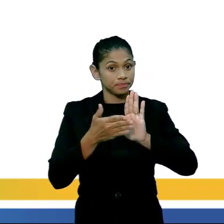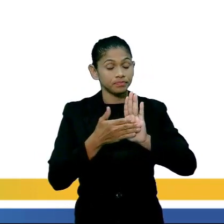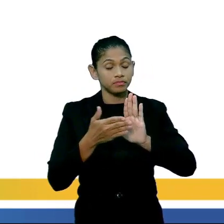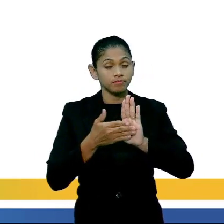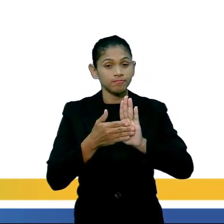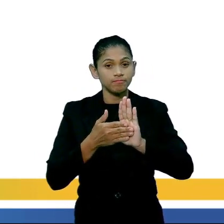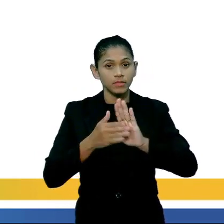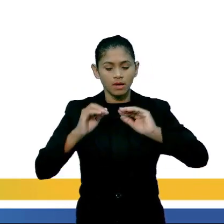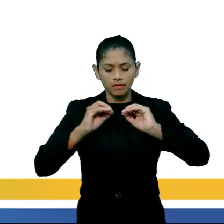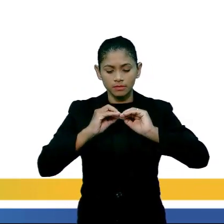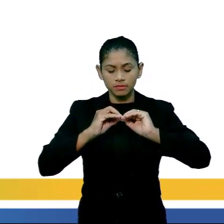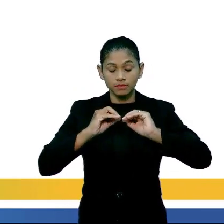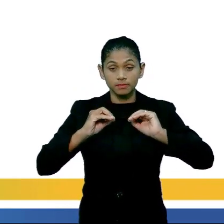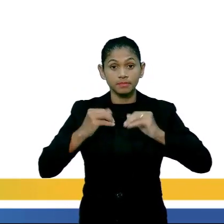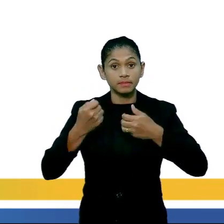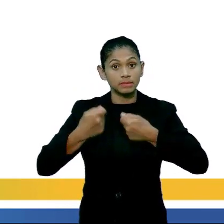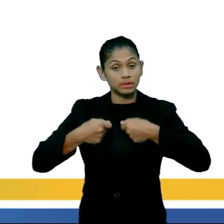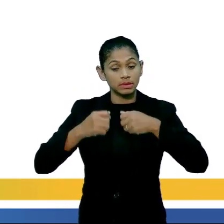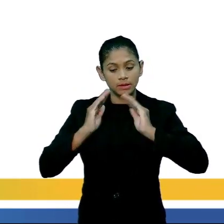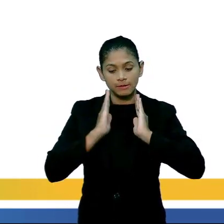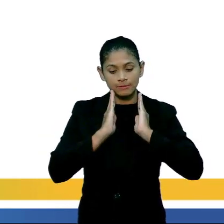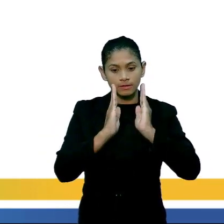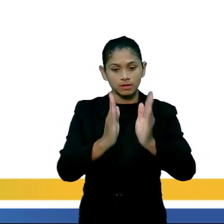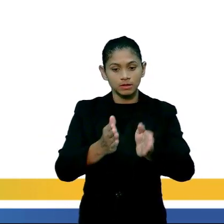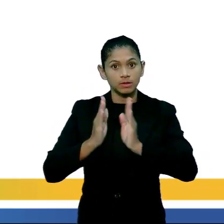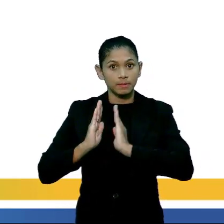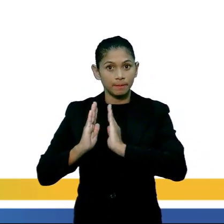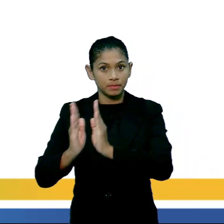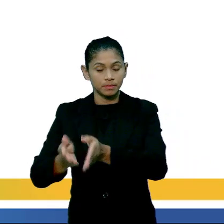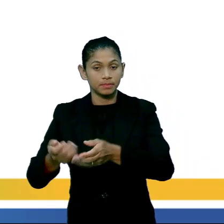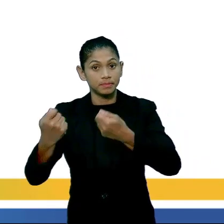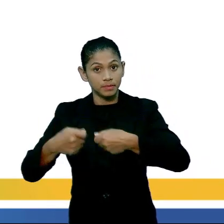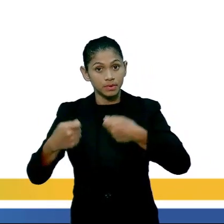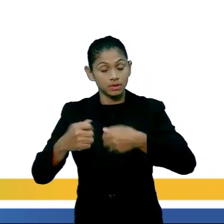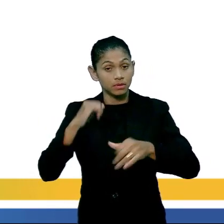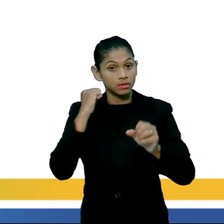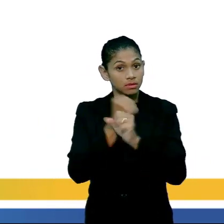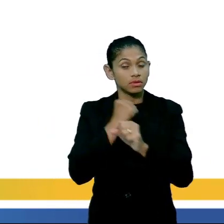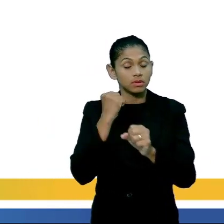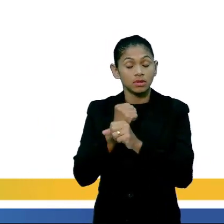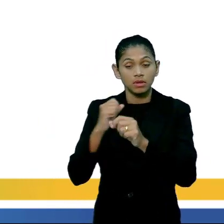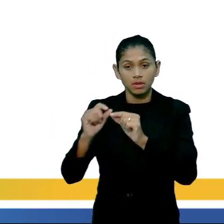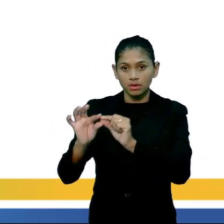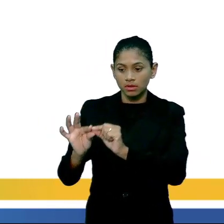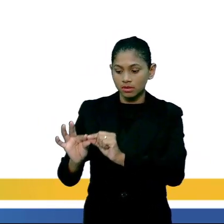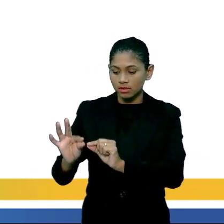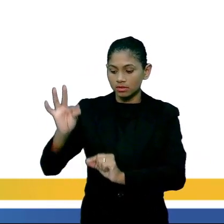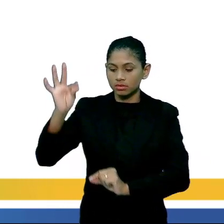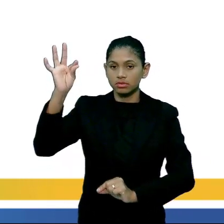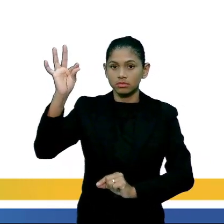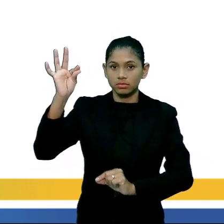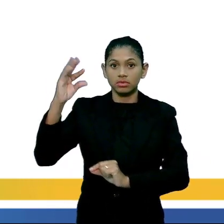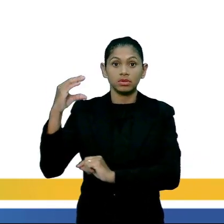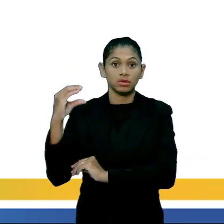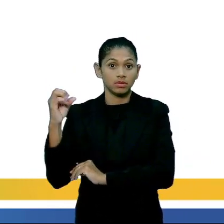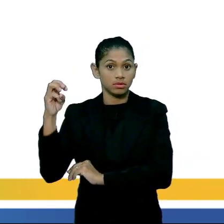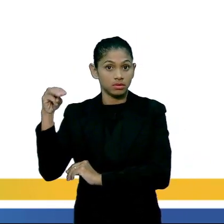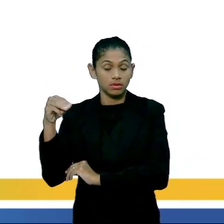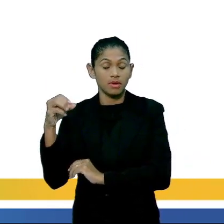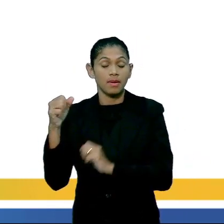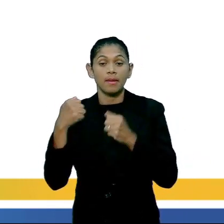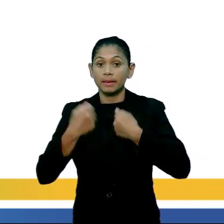pergolado devem ser construídas de maneira que a altura, em centímetros, seja a mais